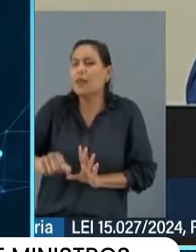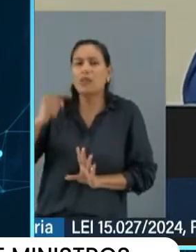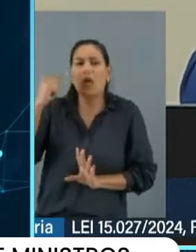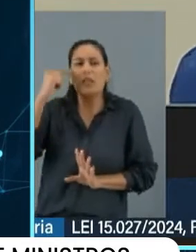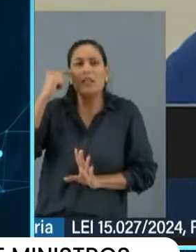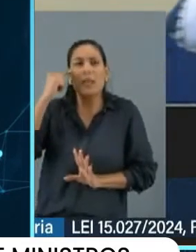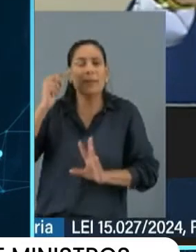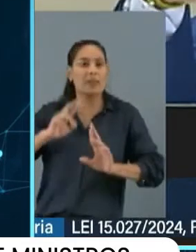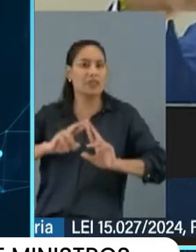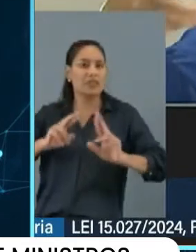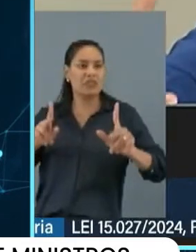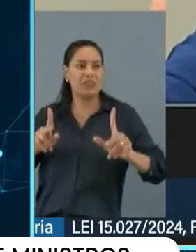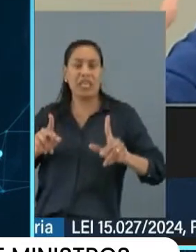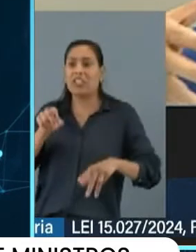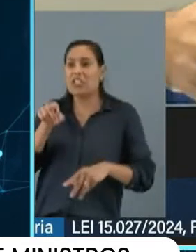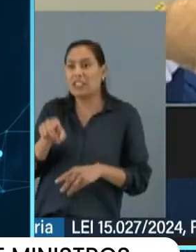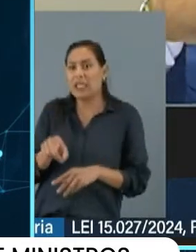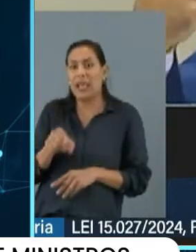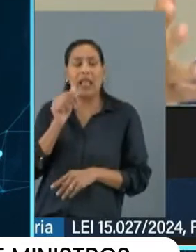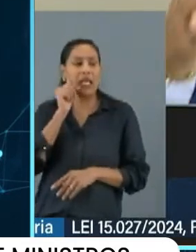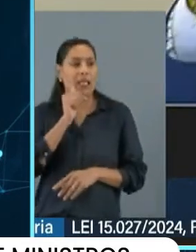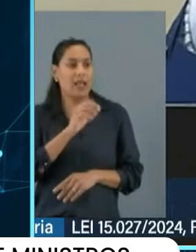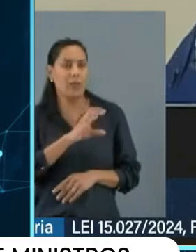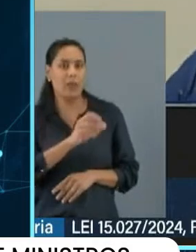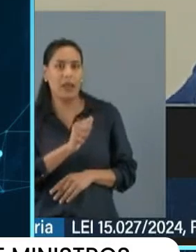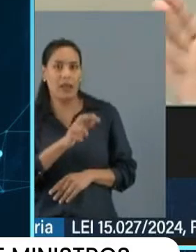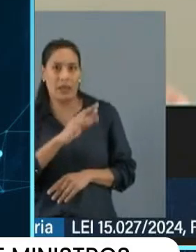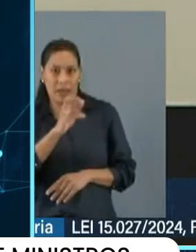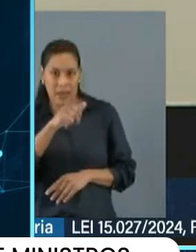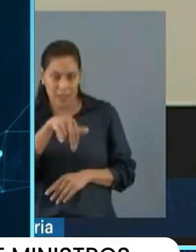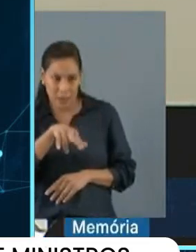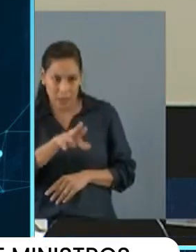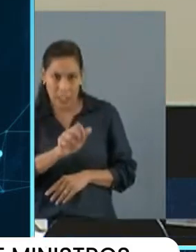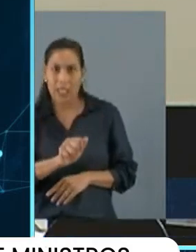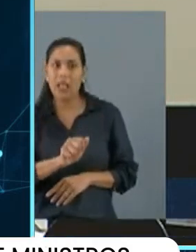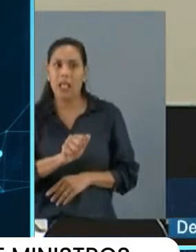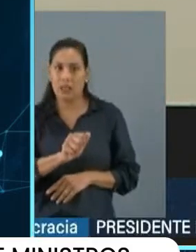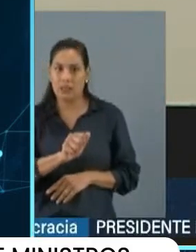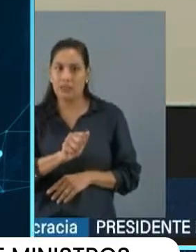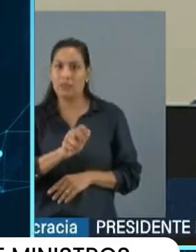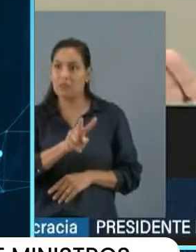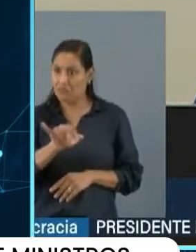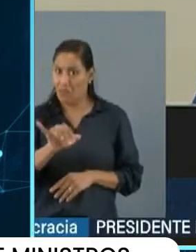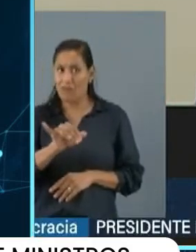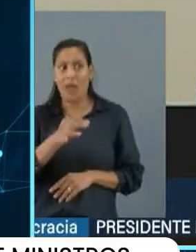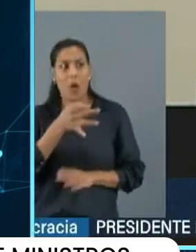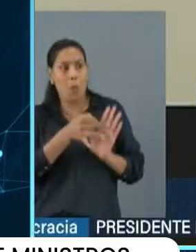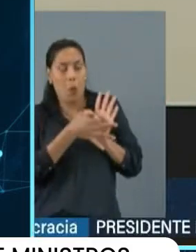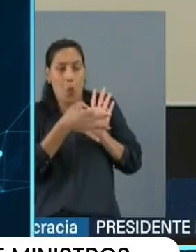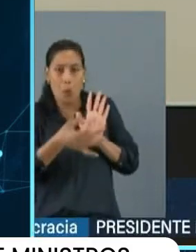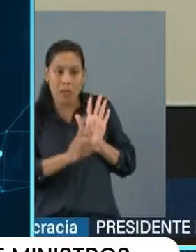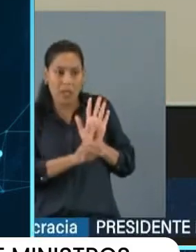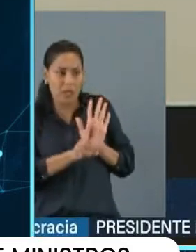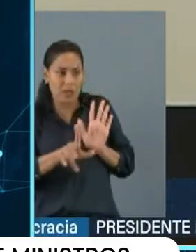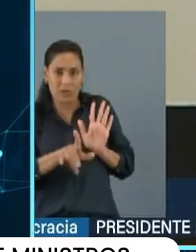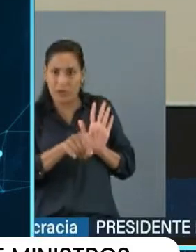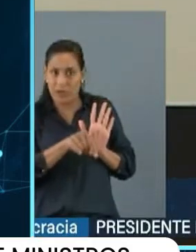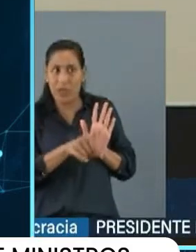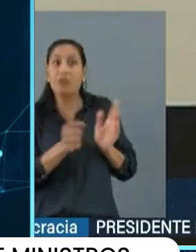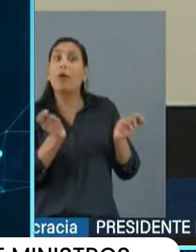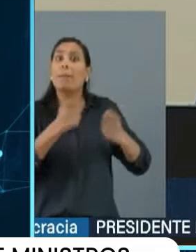deputada Bia Kicis, na OEA, na Comissão Interamericana de Direitos Humanos, no feriado, dia 15 de novembro, e